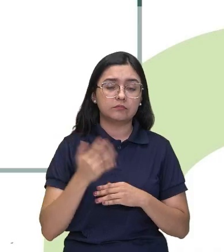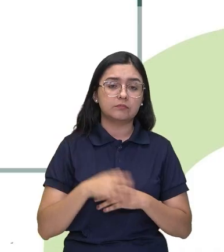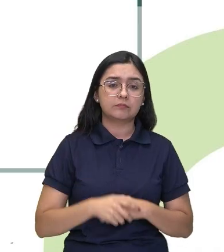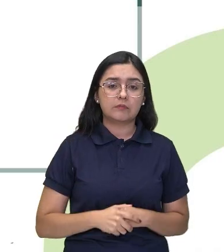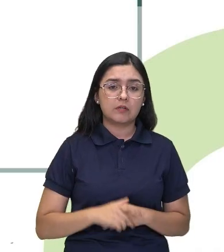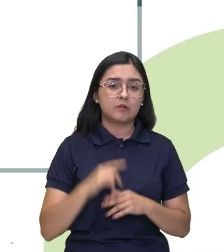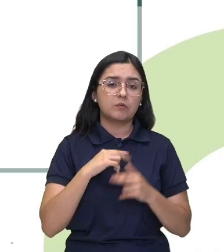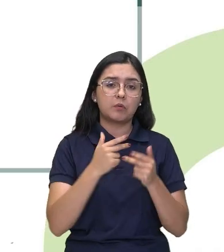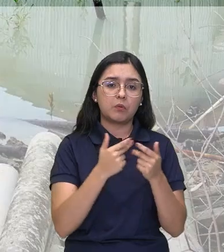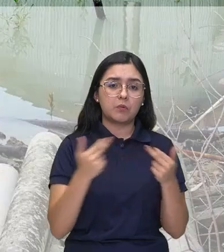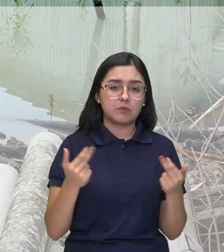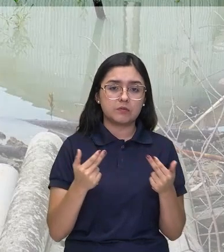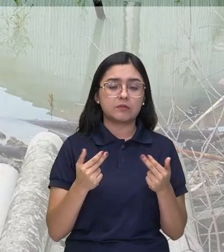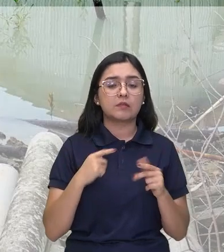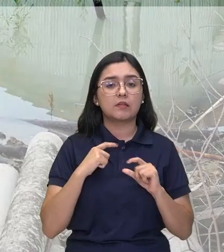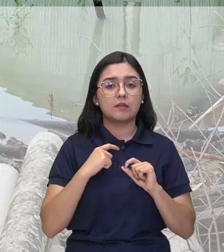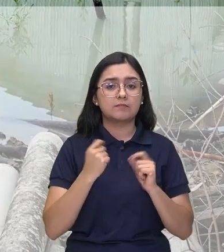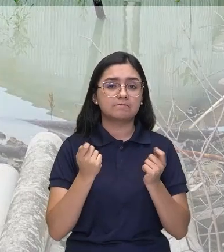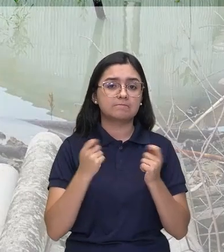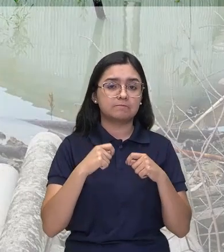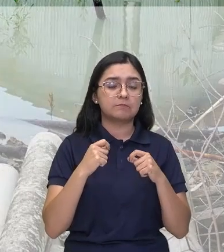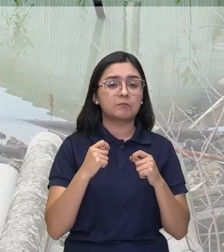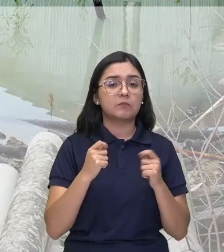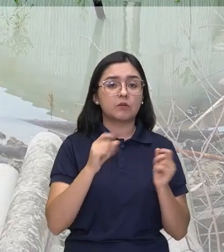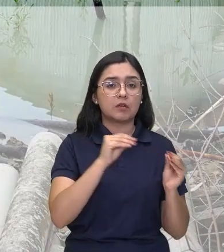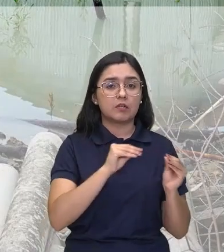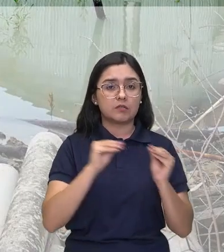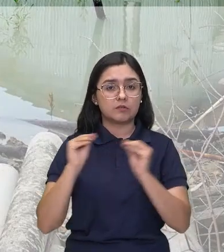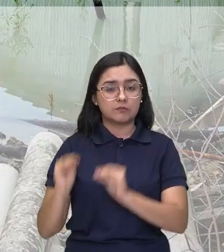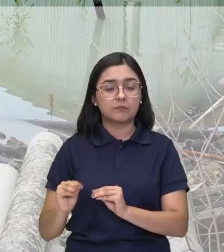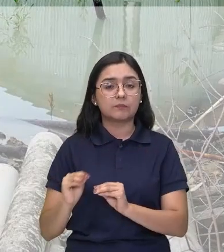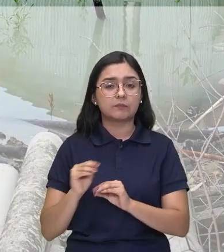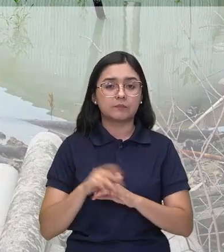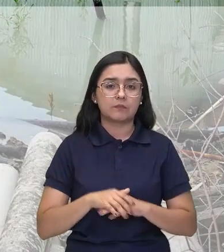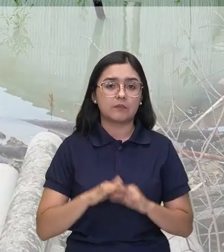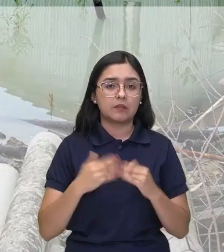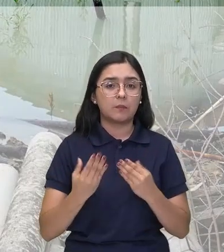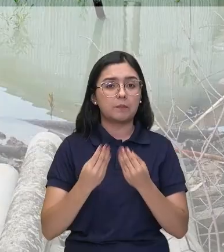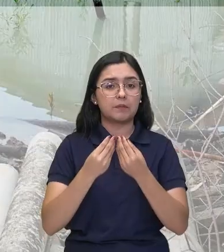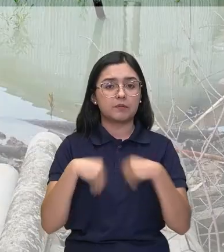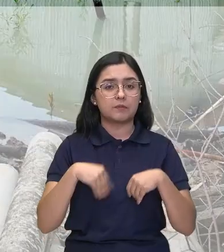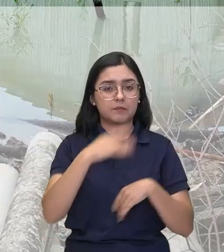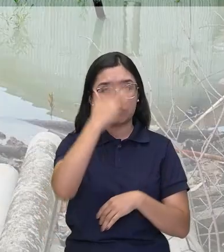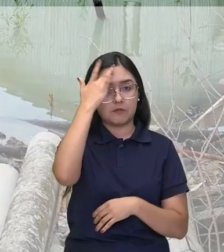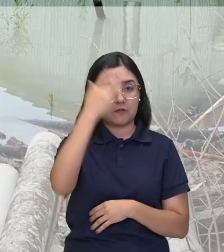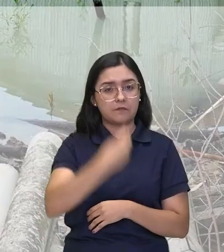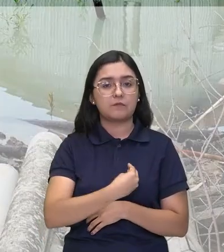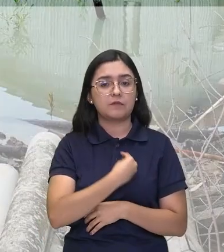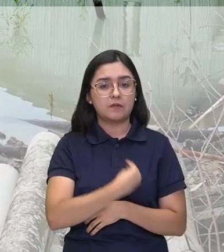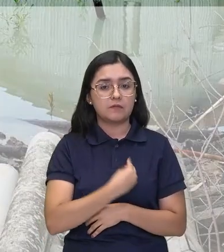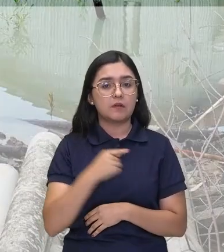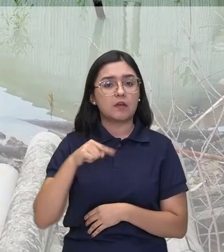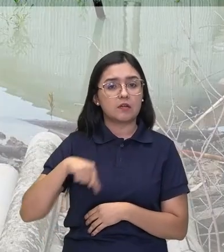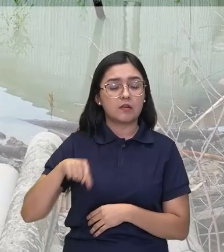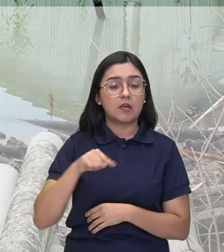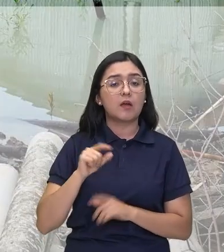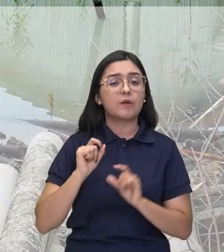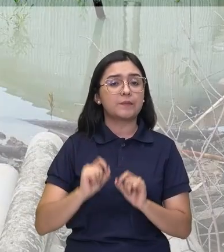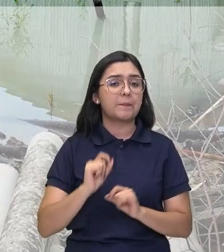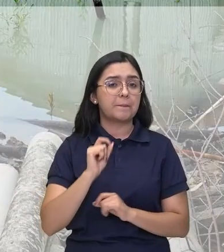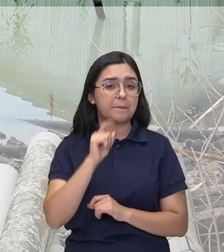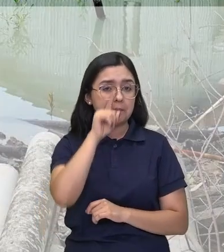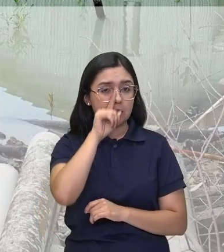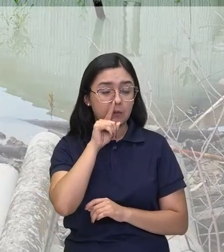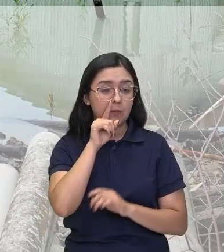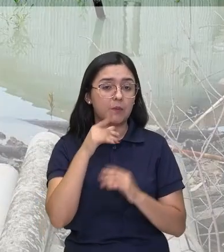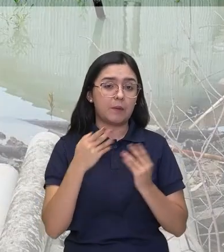principalmente relacionado à renda. E isso acaba prejudicando as pessoas que vivem aqui, são pessoas que vivem em situação de risco, não é mesmo, né, professor? Exatamente. E